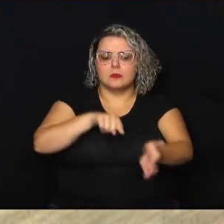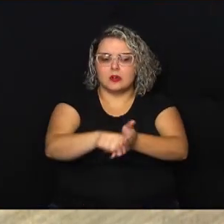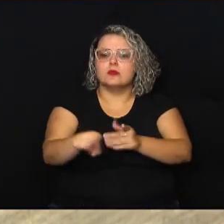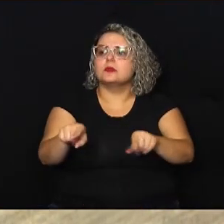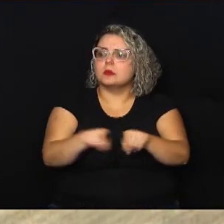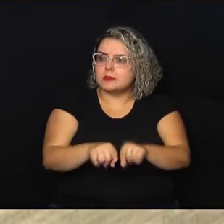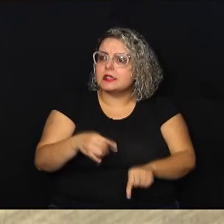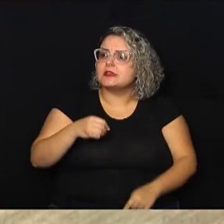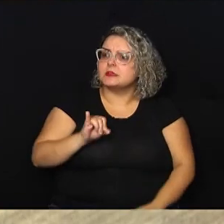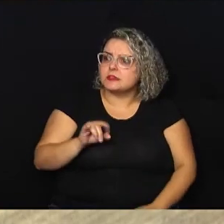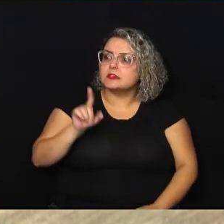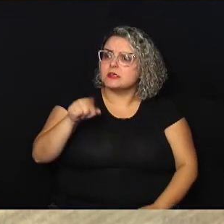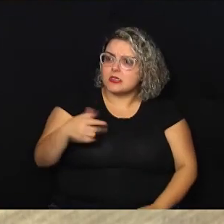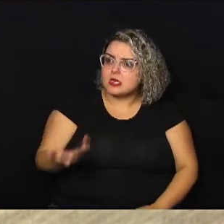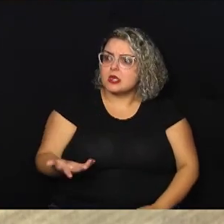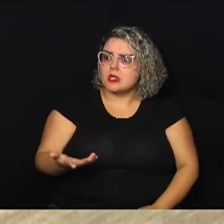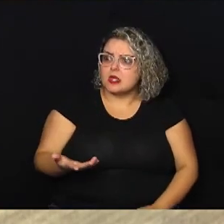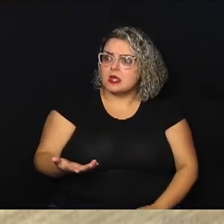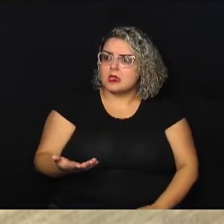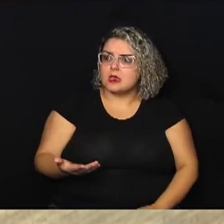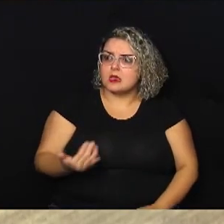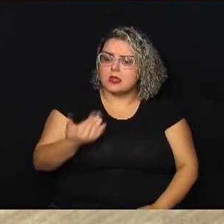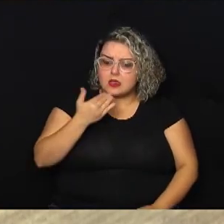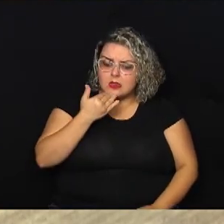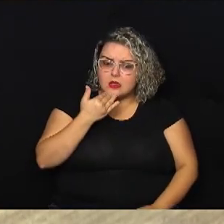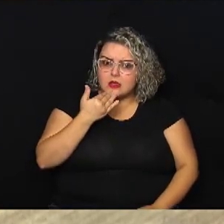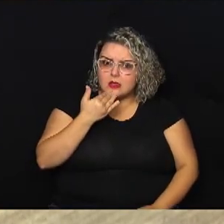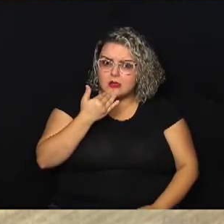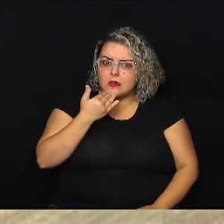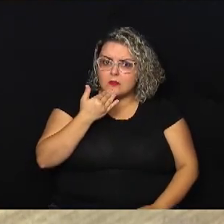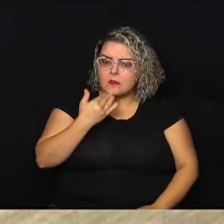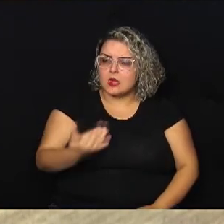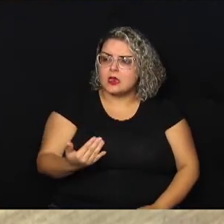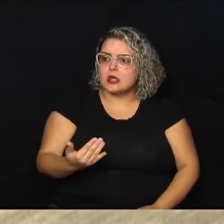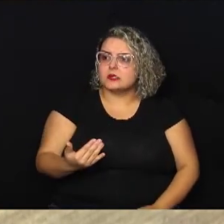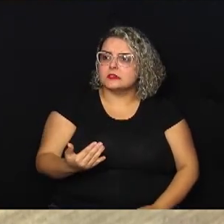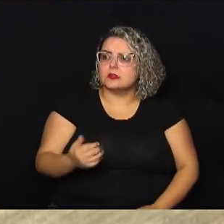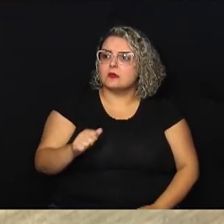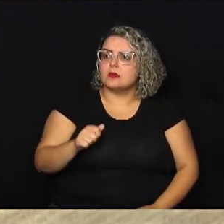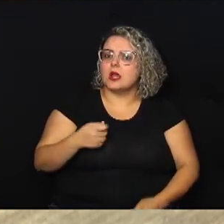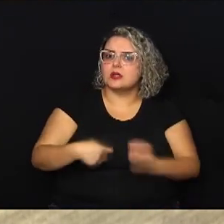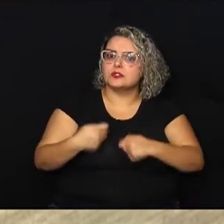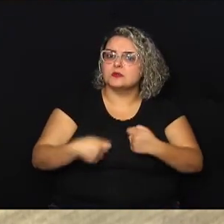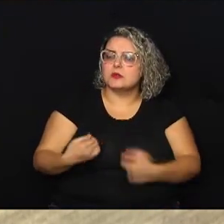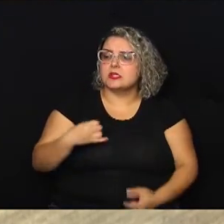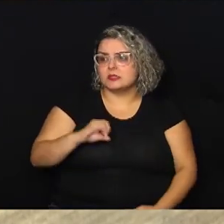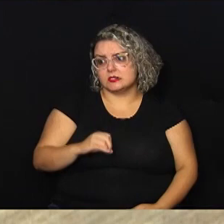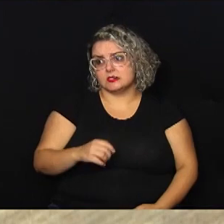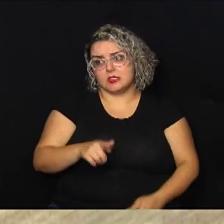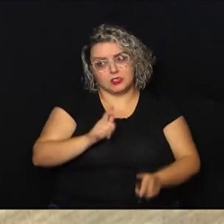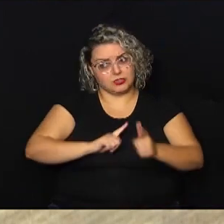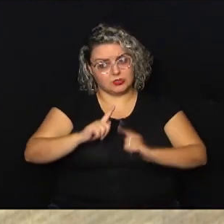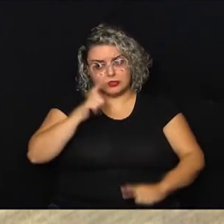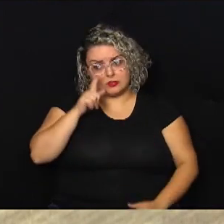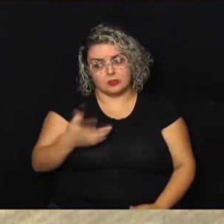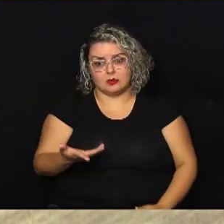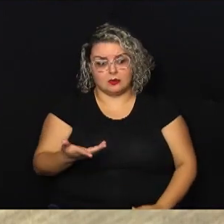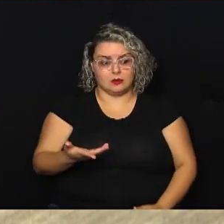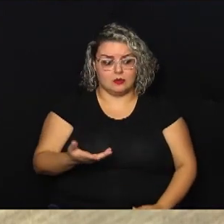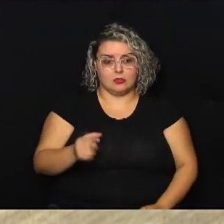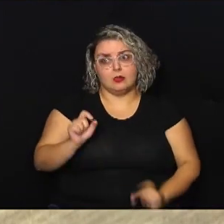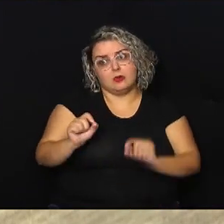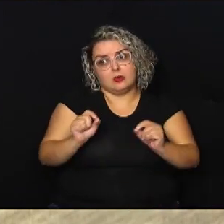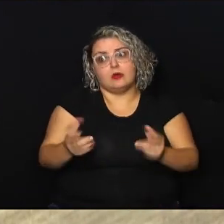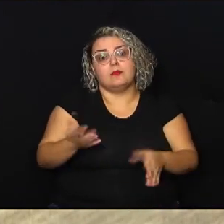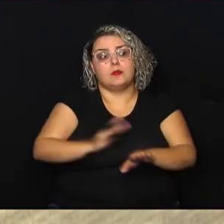se é o ponto de fazer uma requisição administrativa do hospital, porque se a gestão não estiver dando conta, alguém tem que tomar uma providência